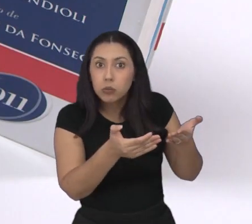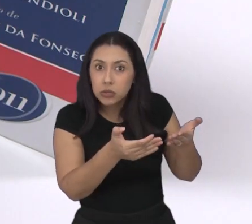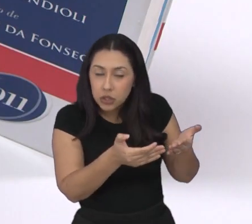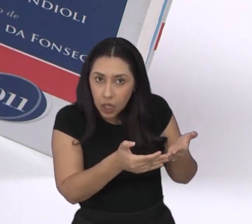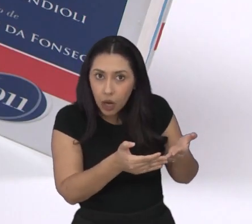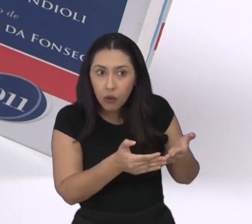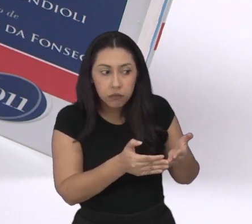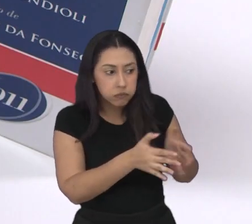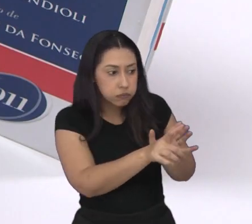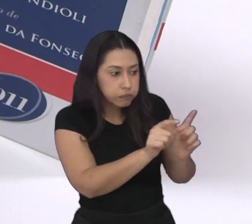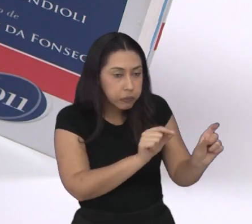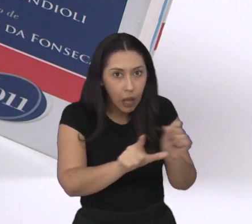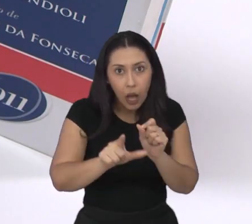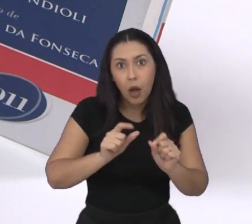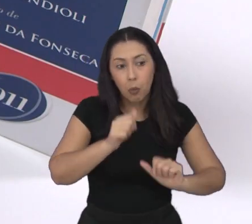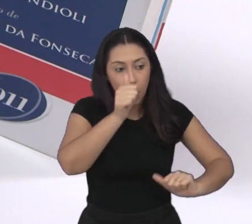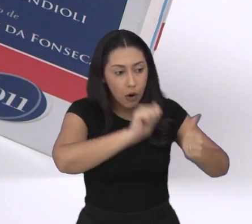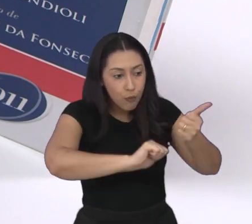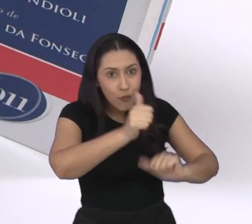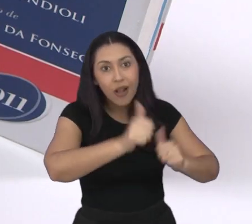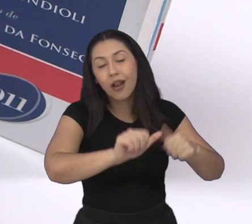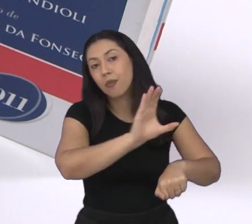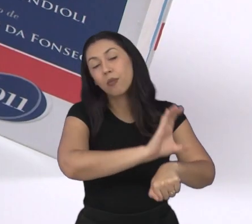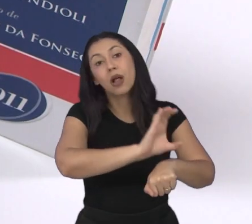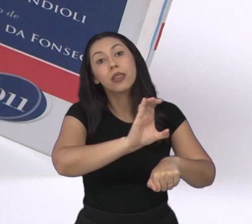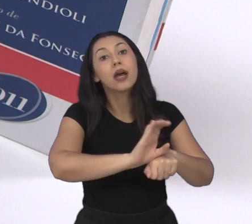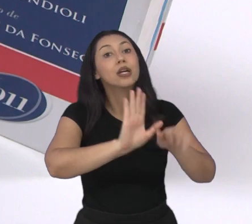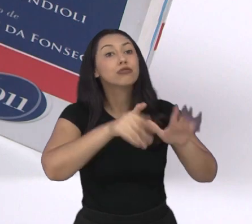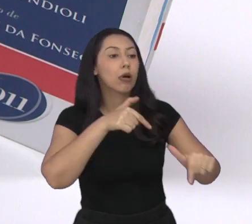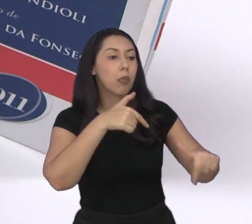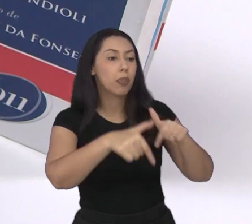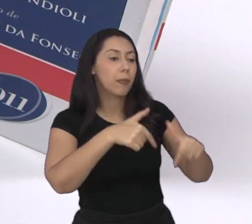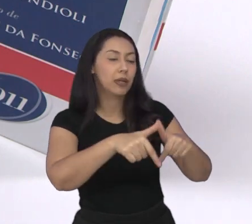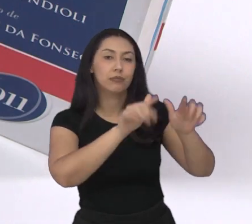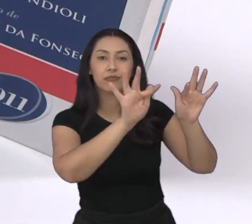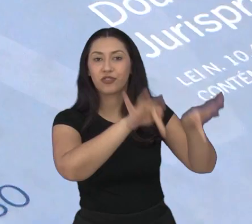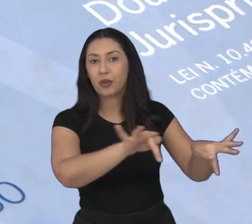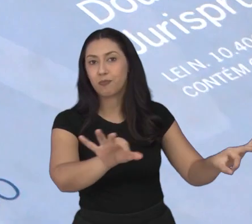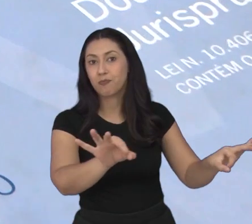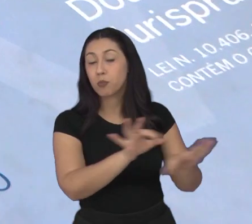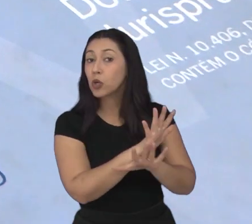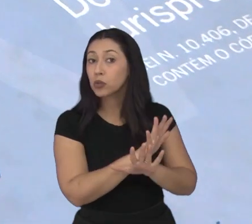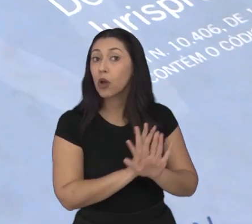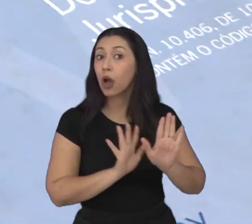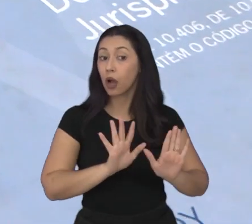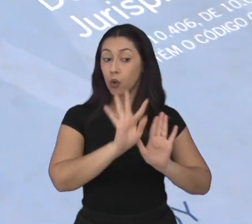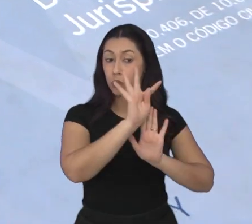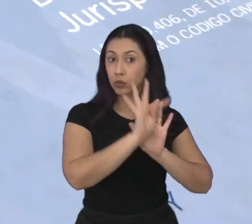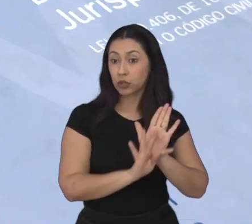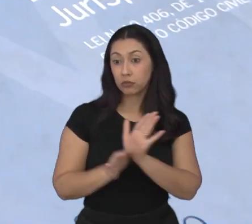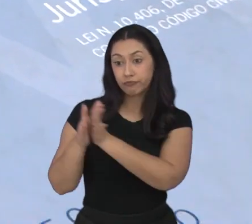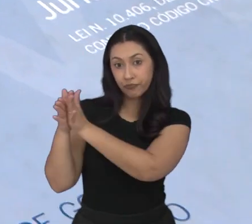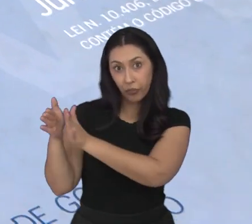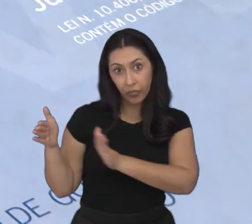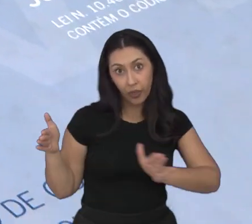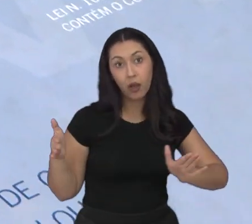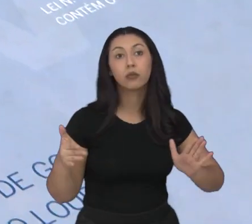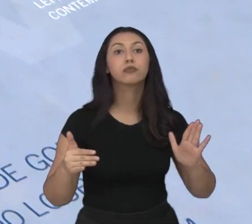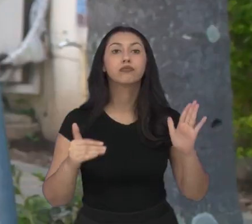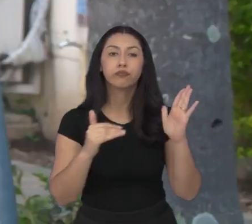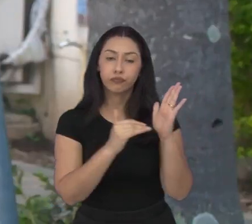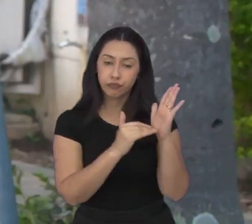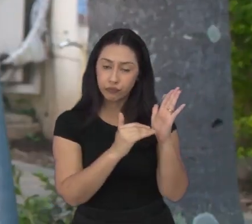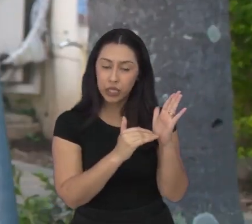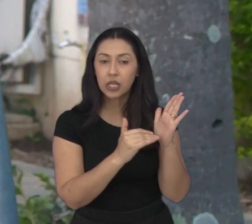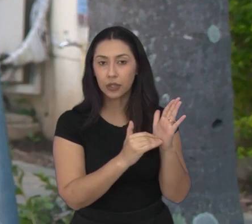juristas formada para avaliar a reforma do Código Civil já encerrou os trabalhos e o texto está em tramitação no